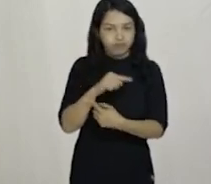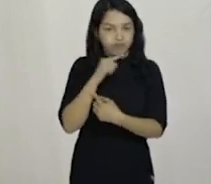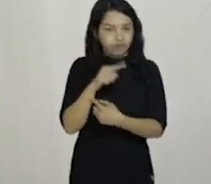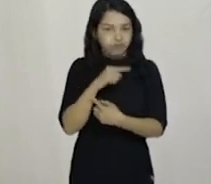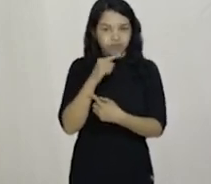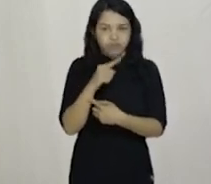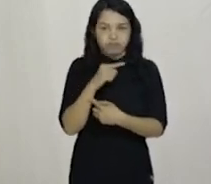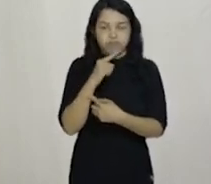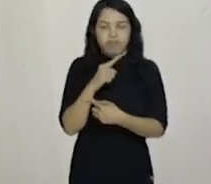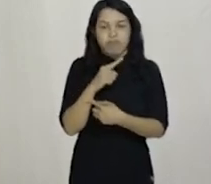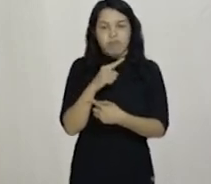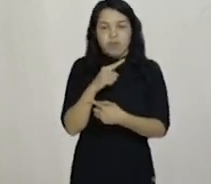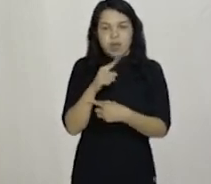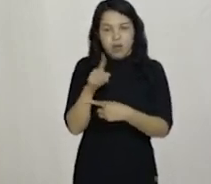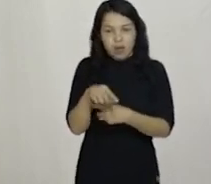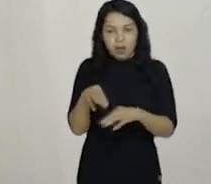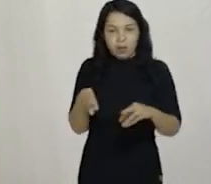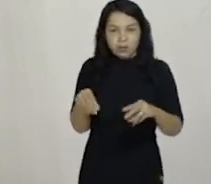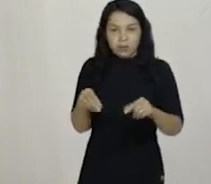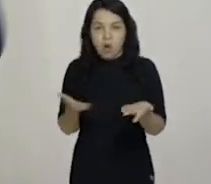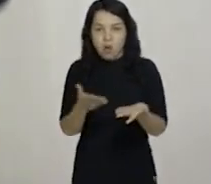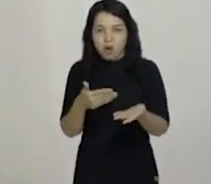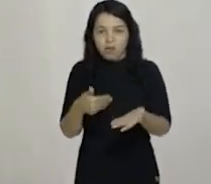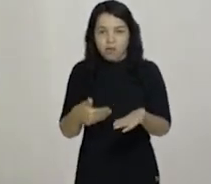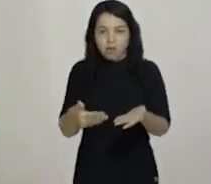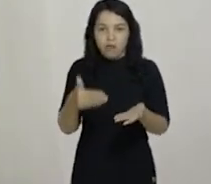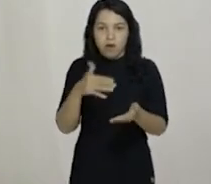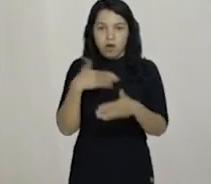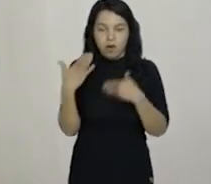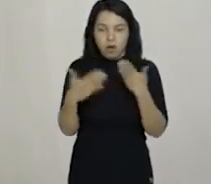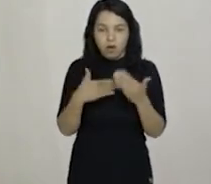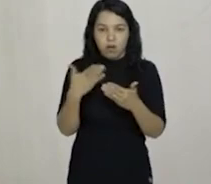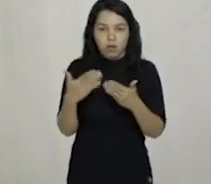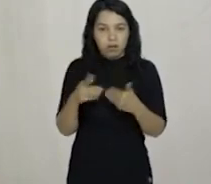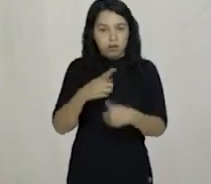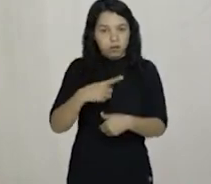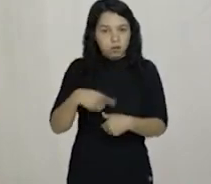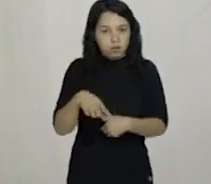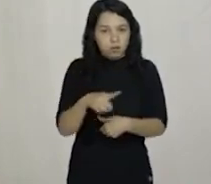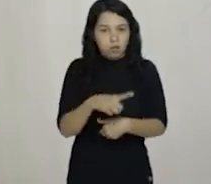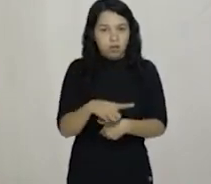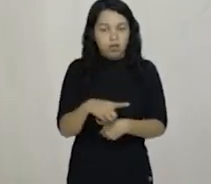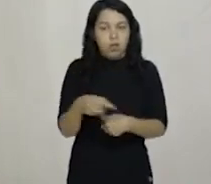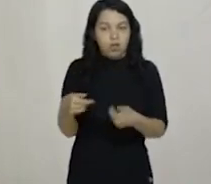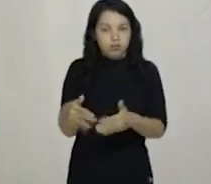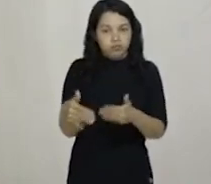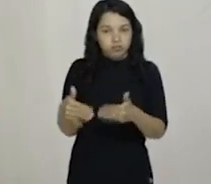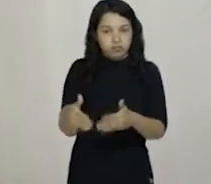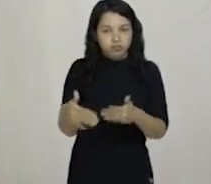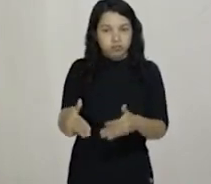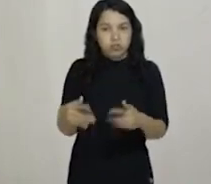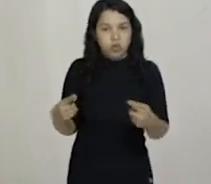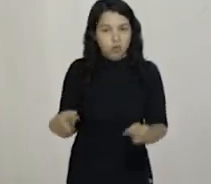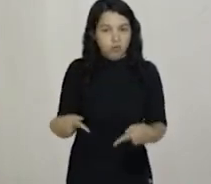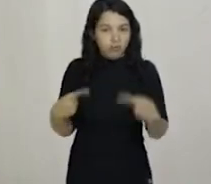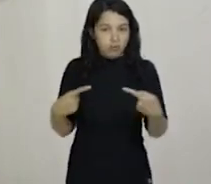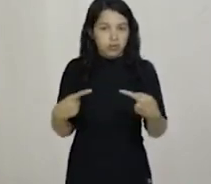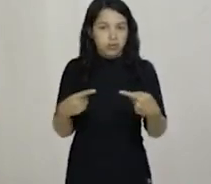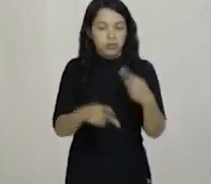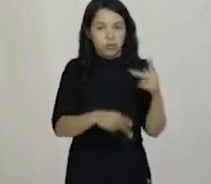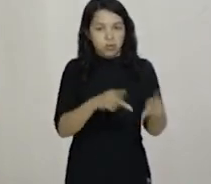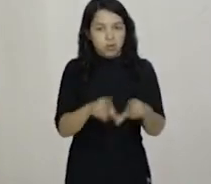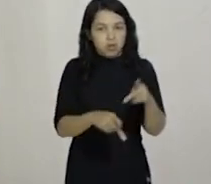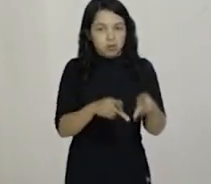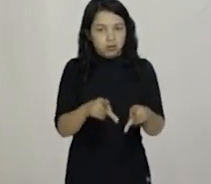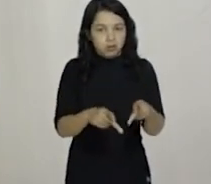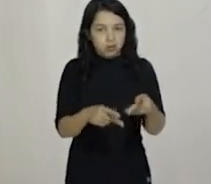demarcados como território indígena tradicional não podemos alimentar esse tipo de conflito entre a população nós